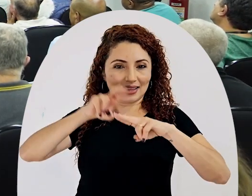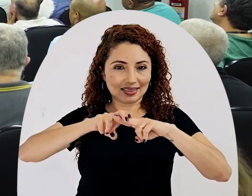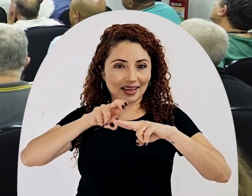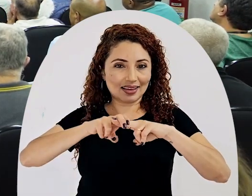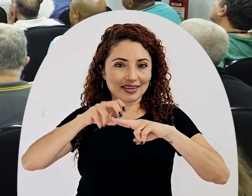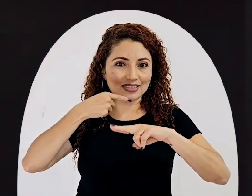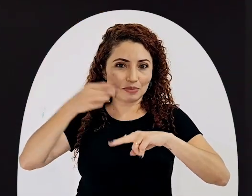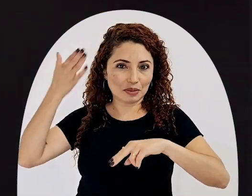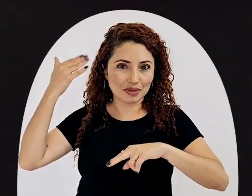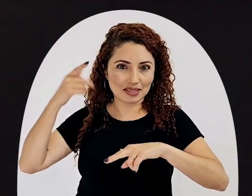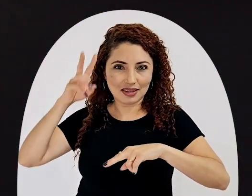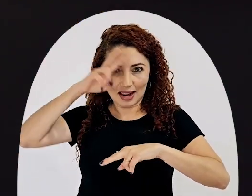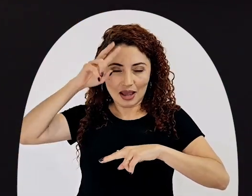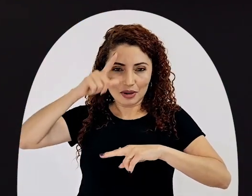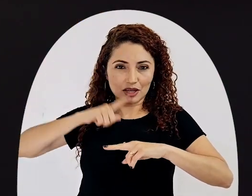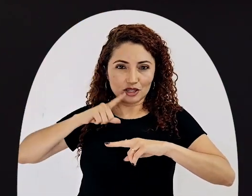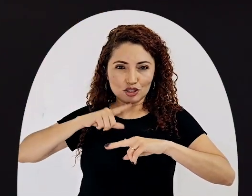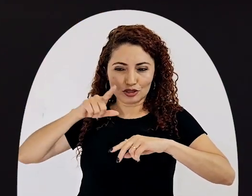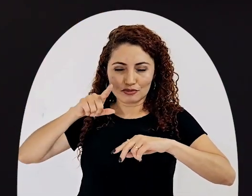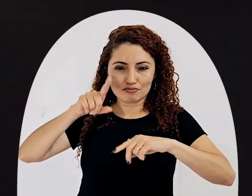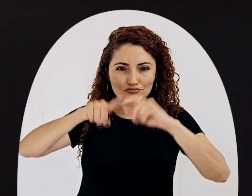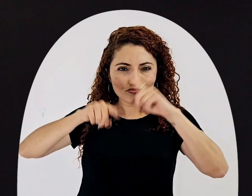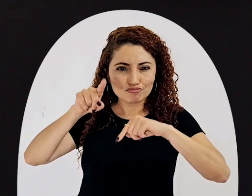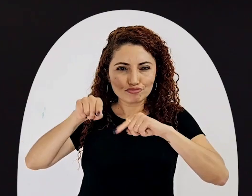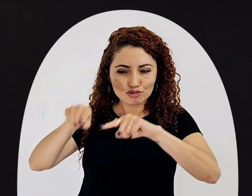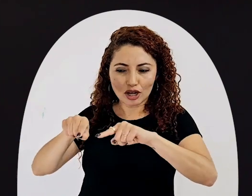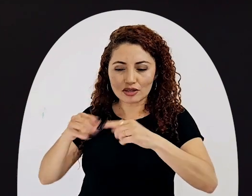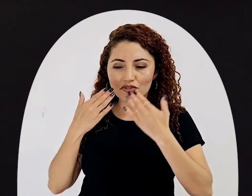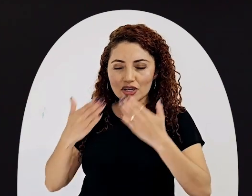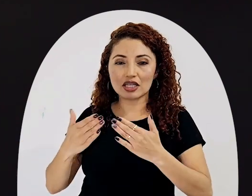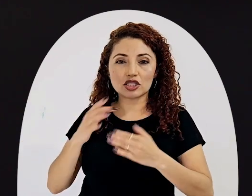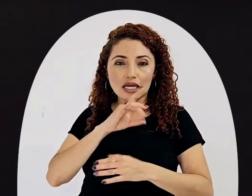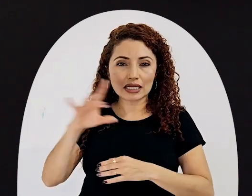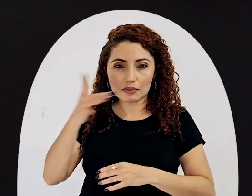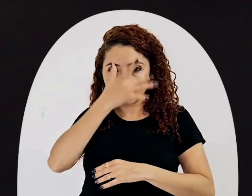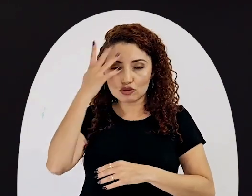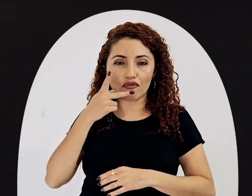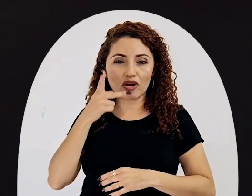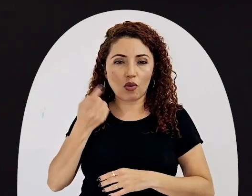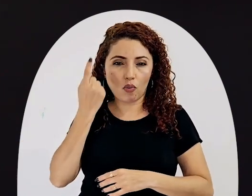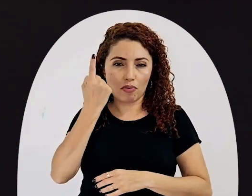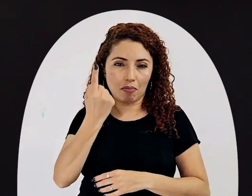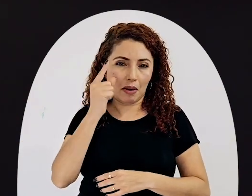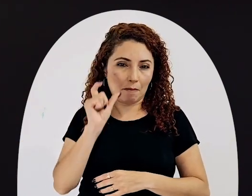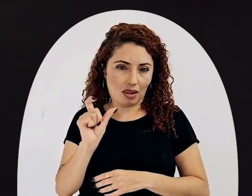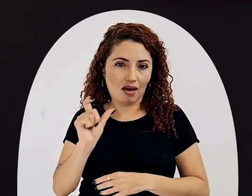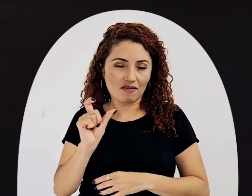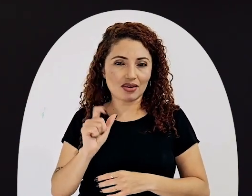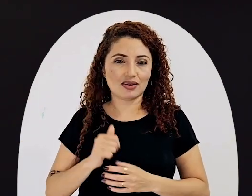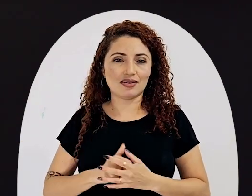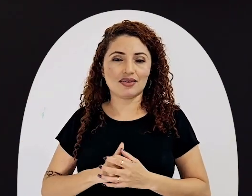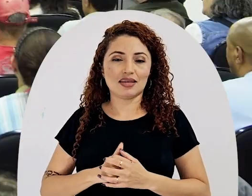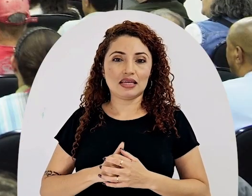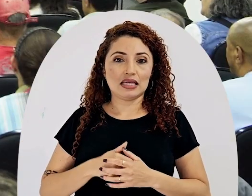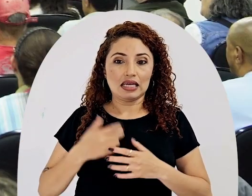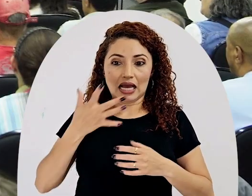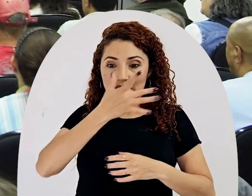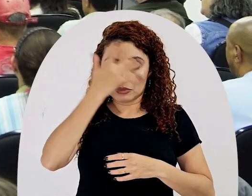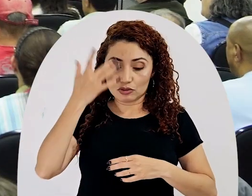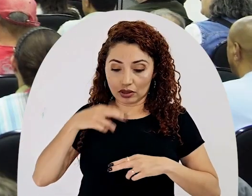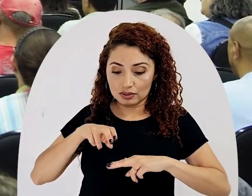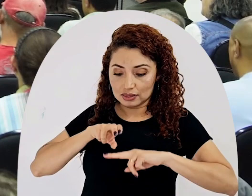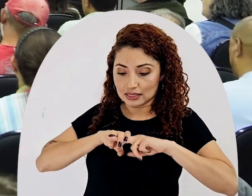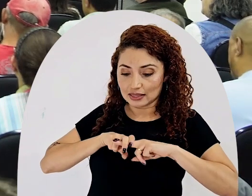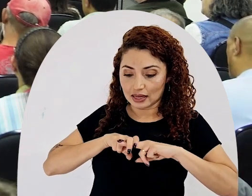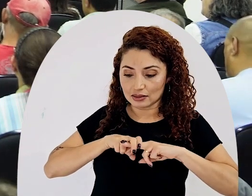E que uma pessoa, cada uma falou uma palavrinha ali, mas que de onde as pessoas estão sentadas e dos lugares que ela ocupa não dá para saber